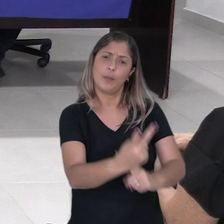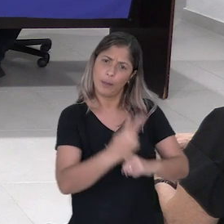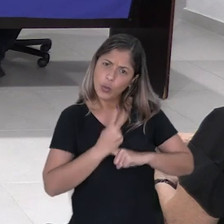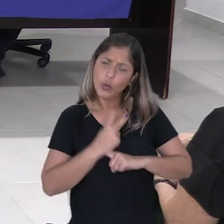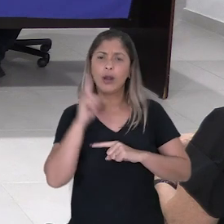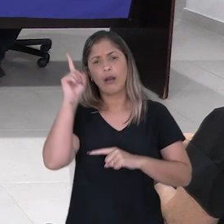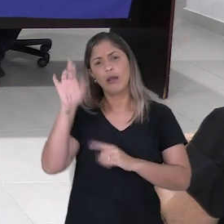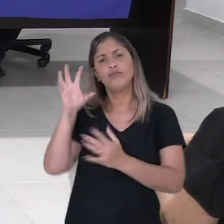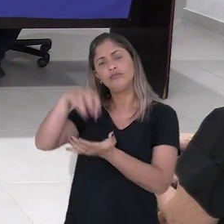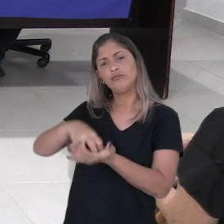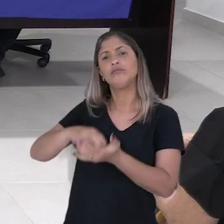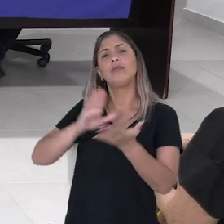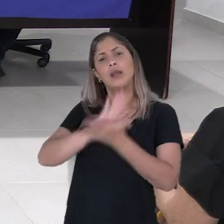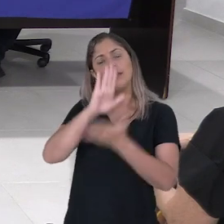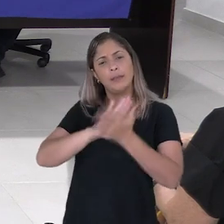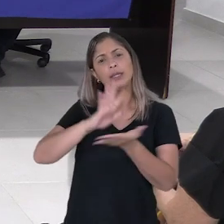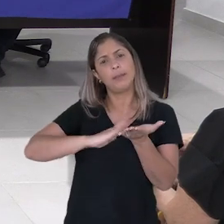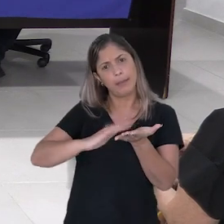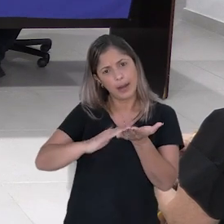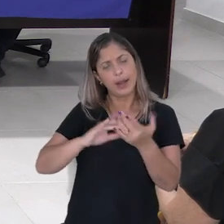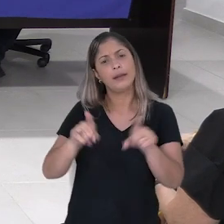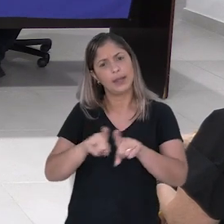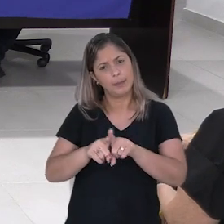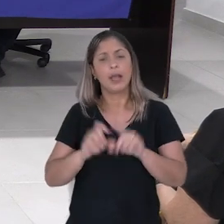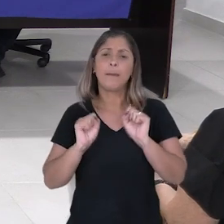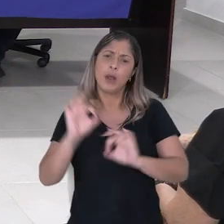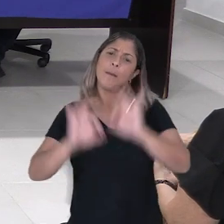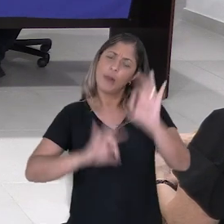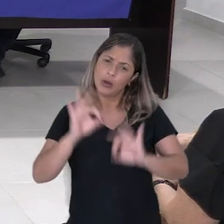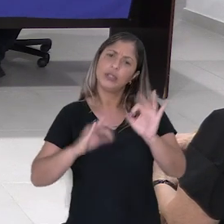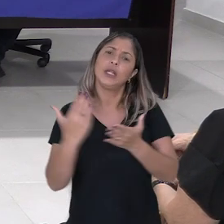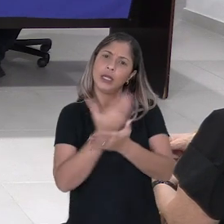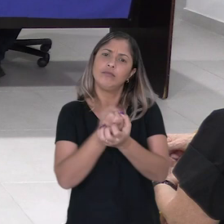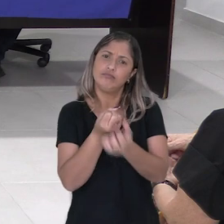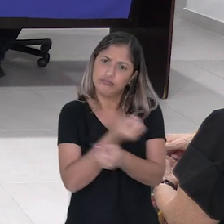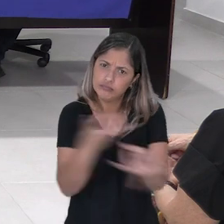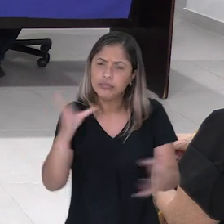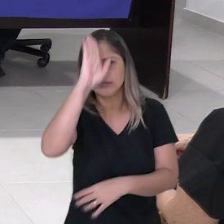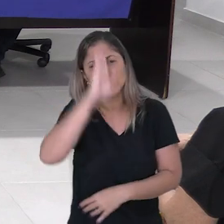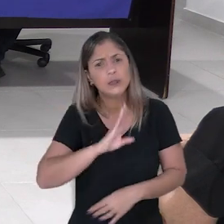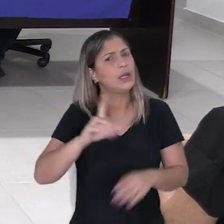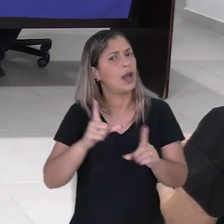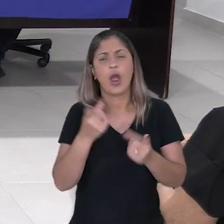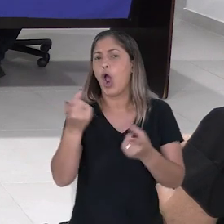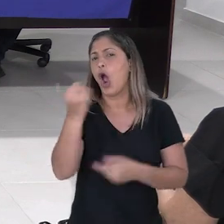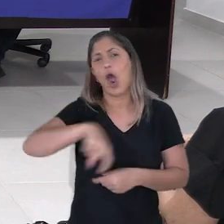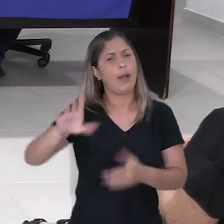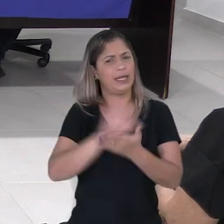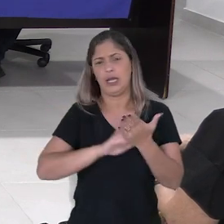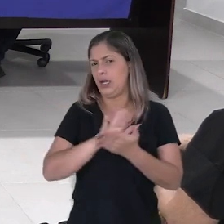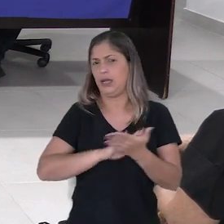gente lá na divisão de imprensa Braille. Claro que a gente produz o livro, ele é distribuído gratuitamente, então a gente não cobra nada, a gente